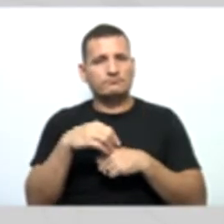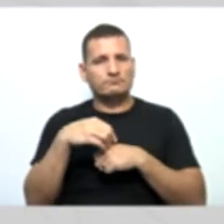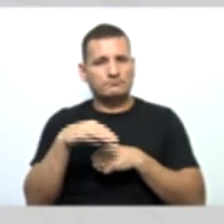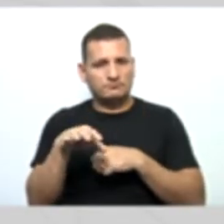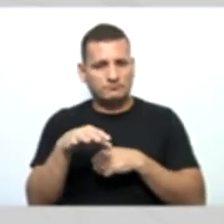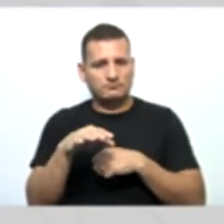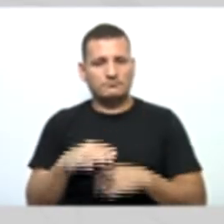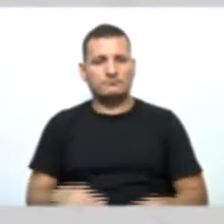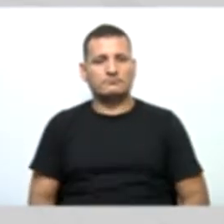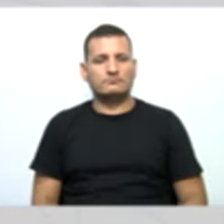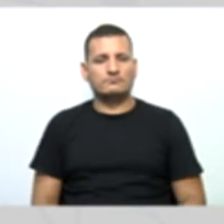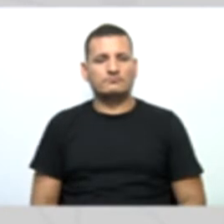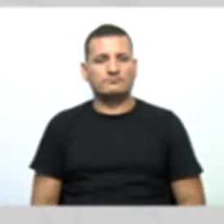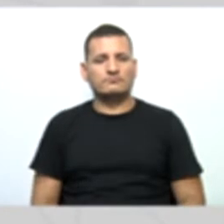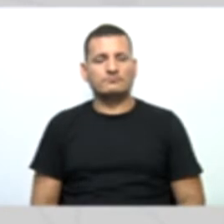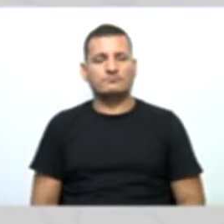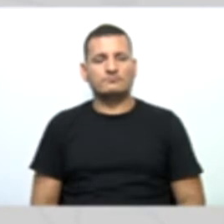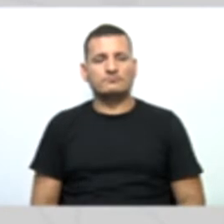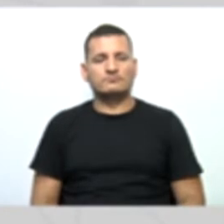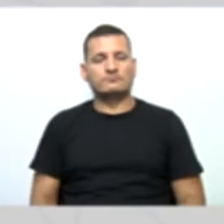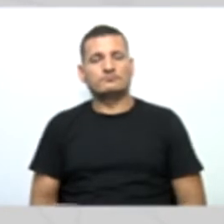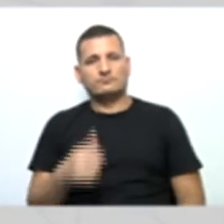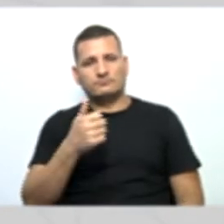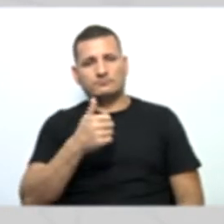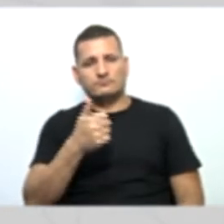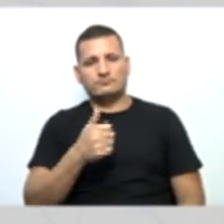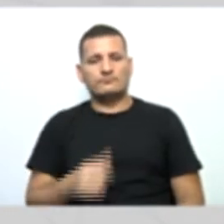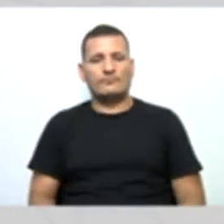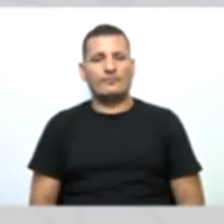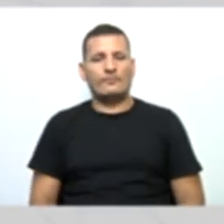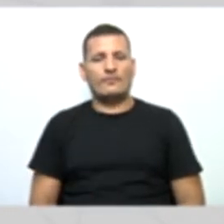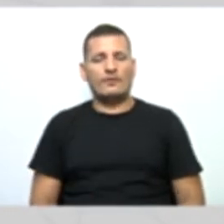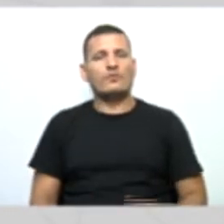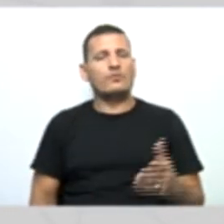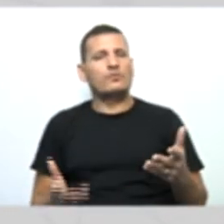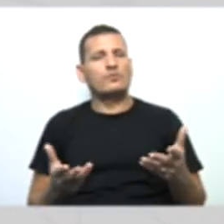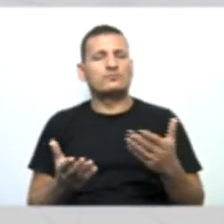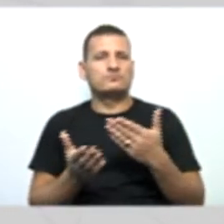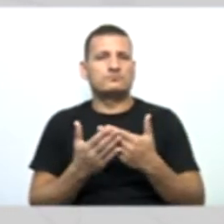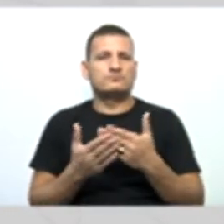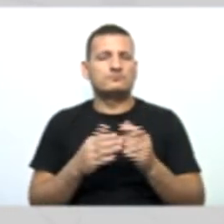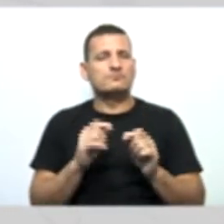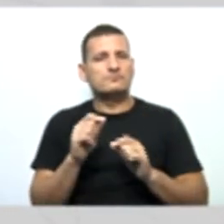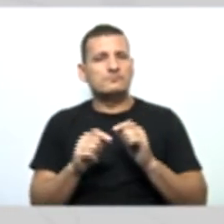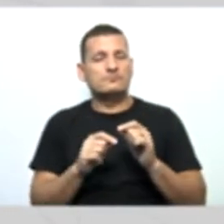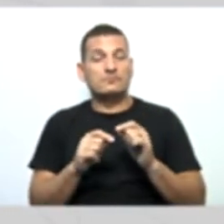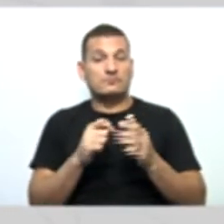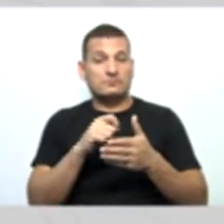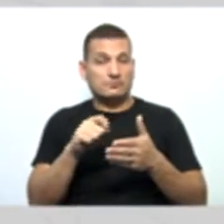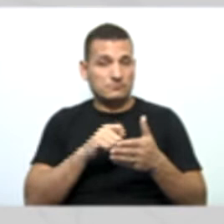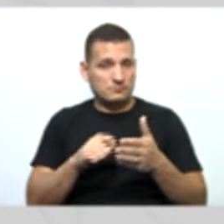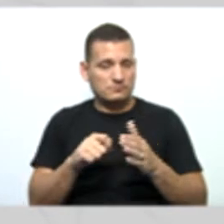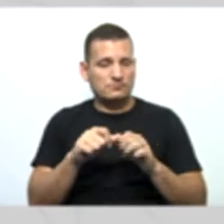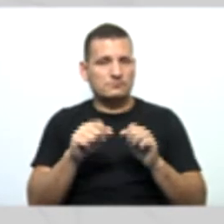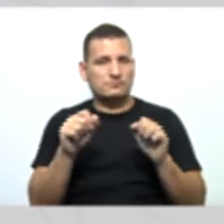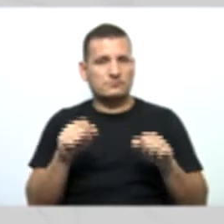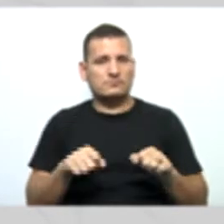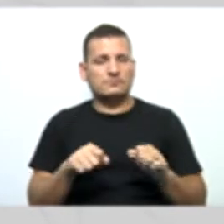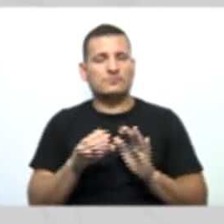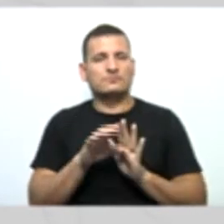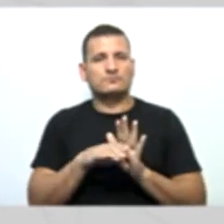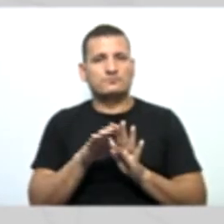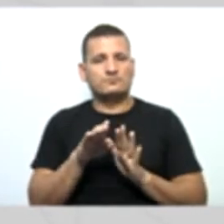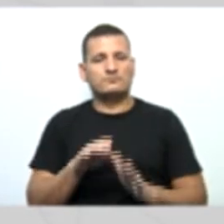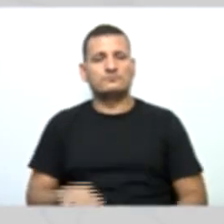é essa daqui, né, ó. Com base no que foi estudado em aula, conceitue sistema. Então veja